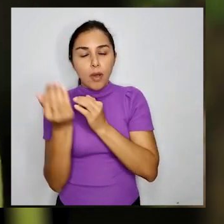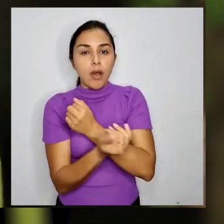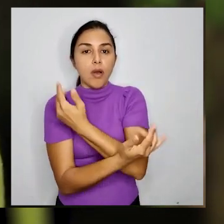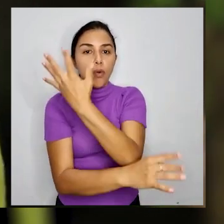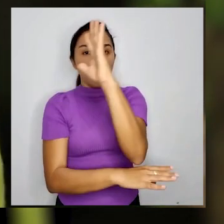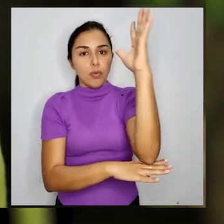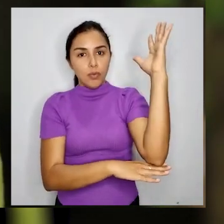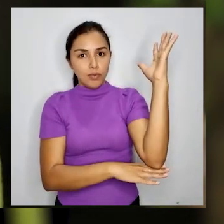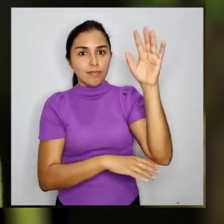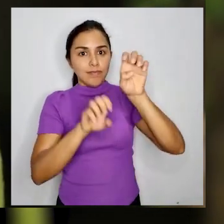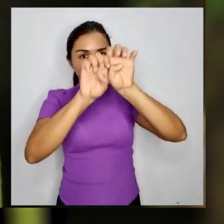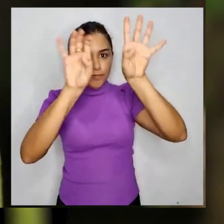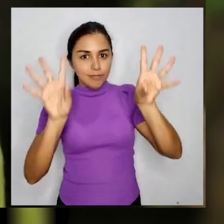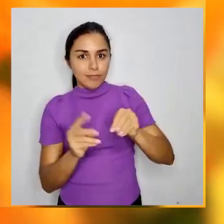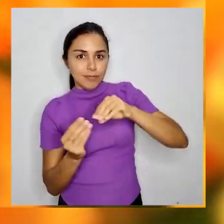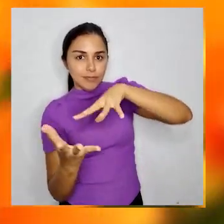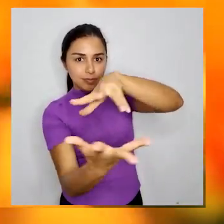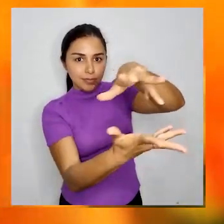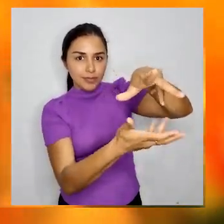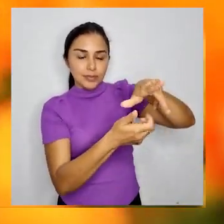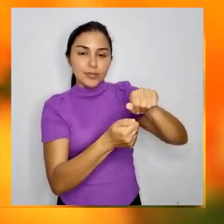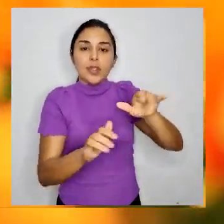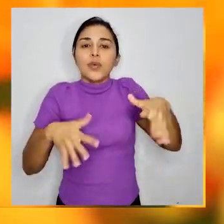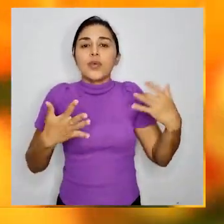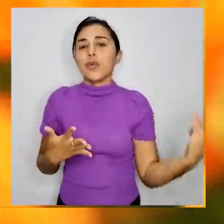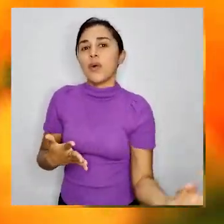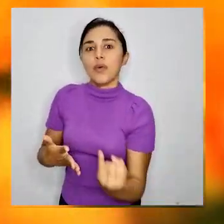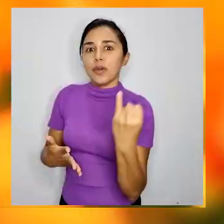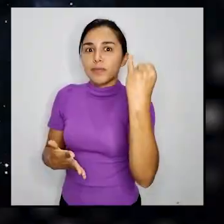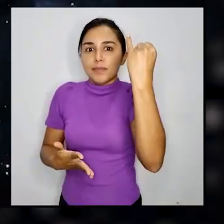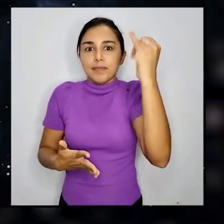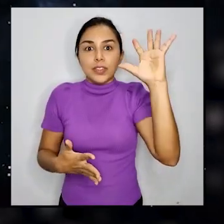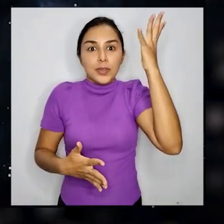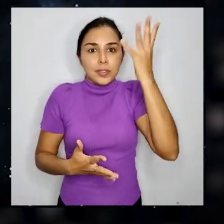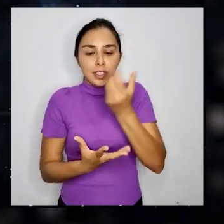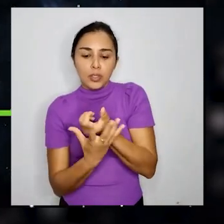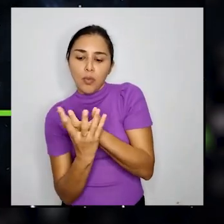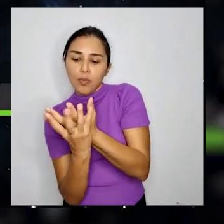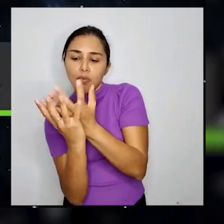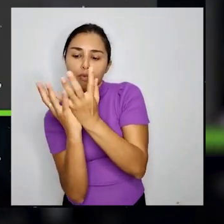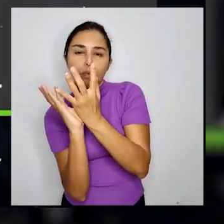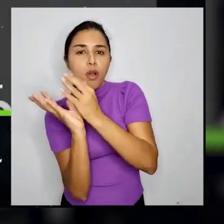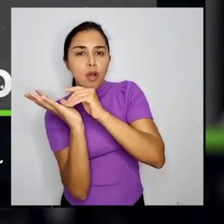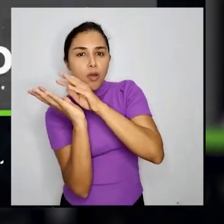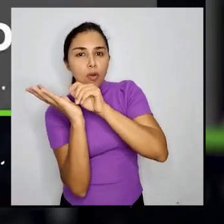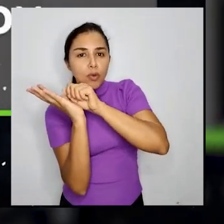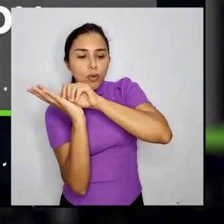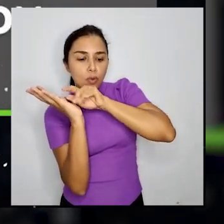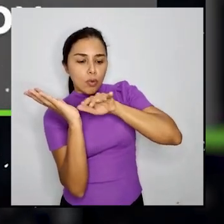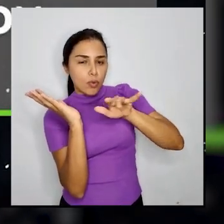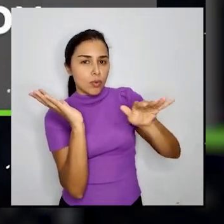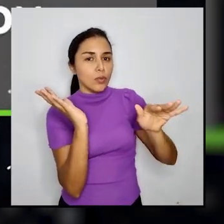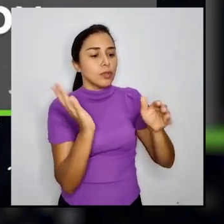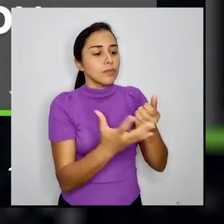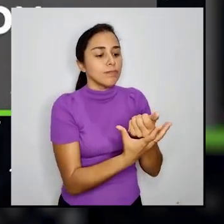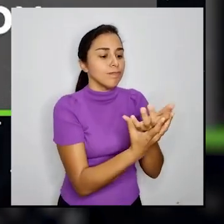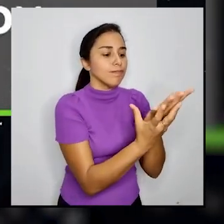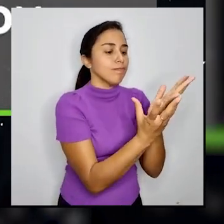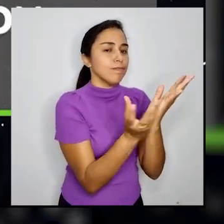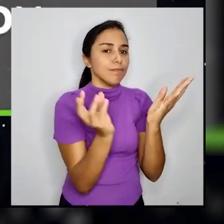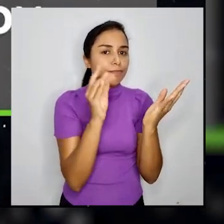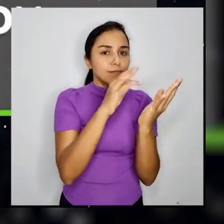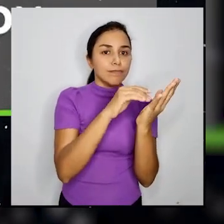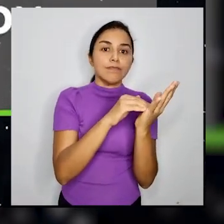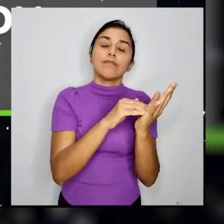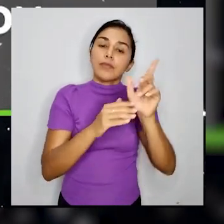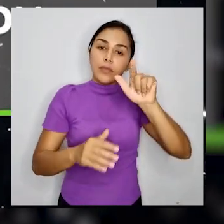diferentes ecossistemas do planeta. Importância da polinização. Ela é essencial para manter o equilíbrio dos sistemas